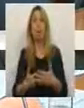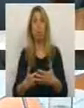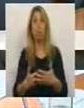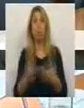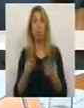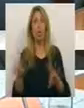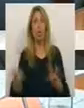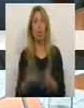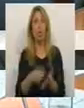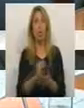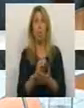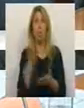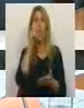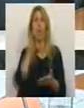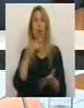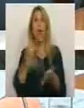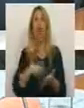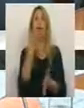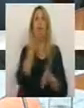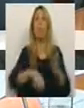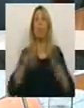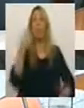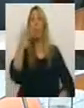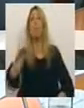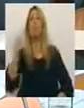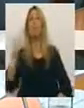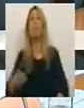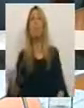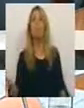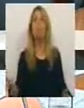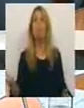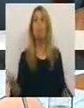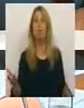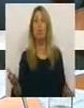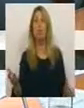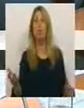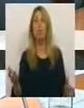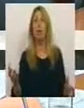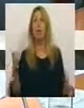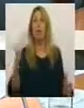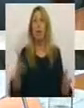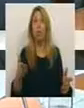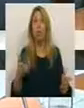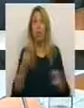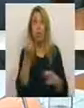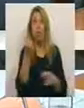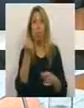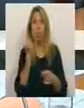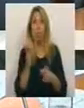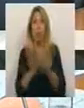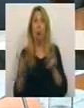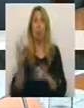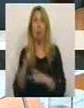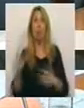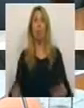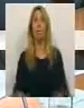pelos municípios que pagam os impostos ou então pelos utentes cujas tarifas são aumentadas? A dívida não é para